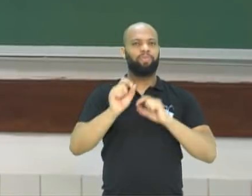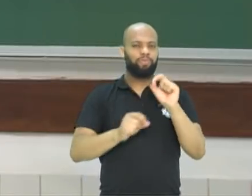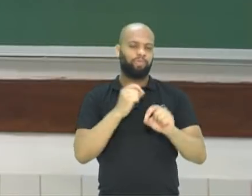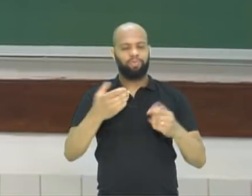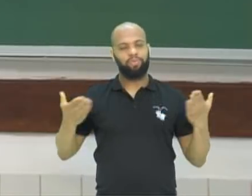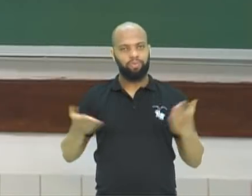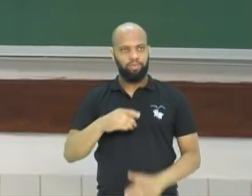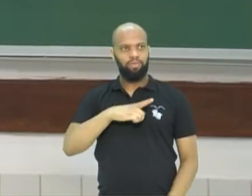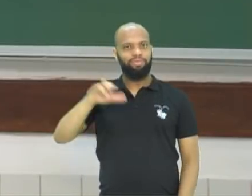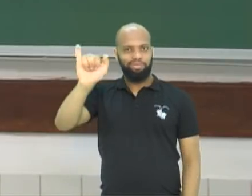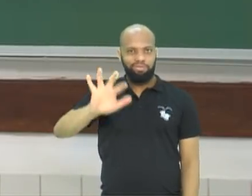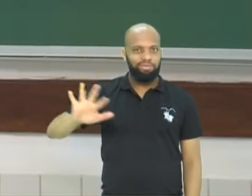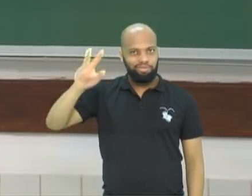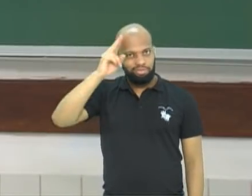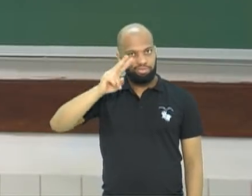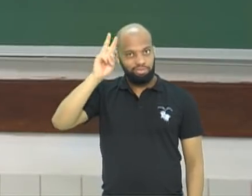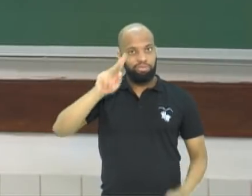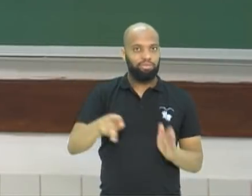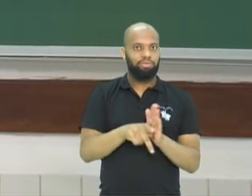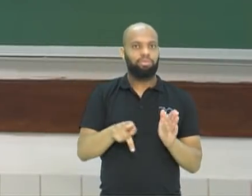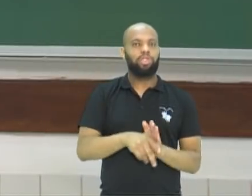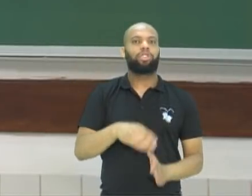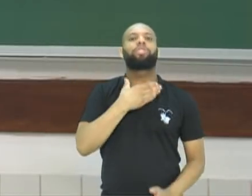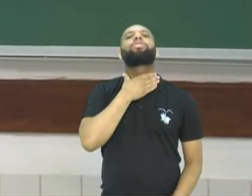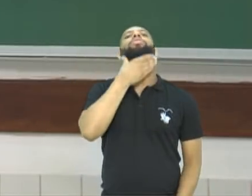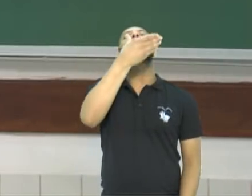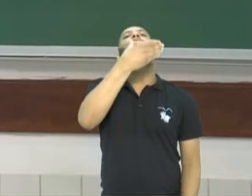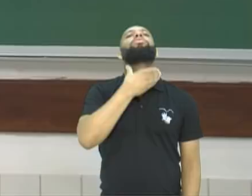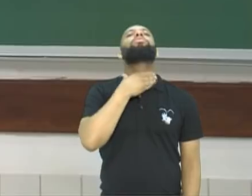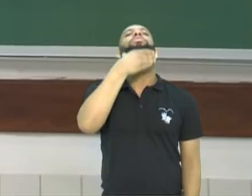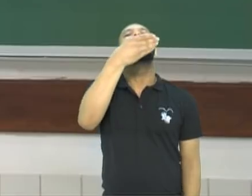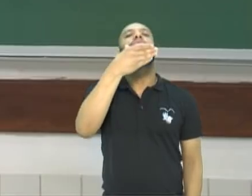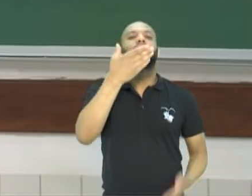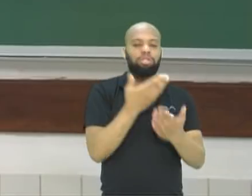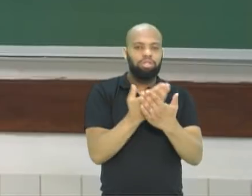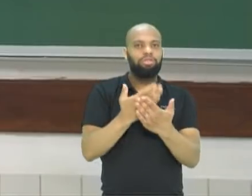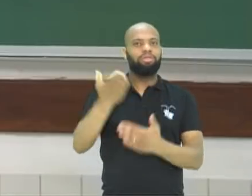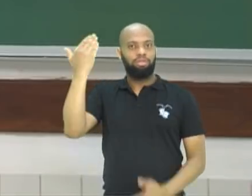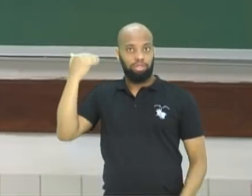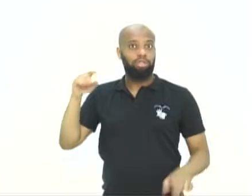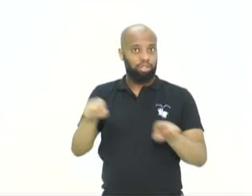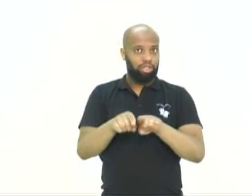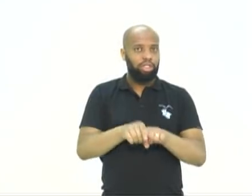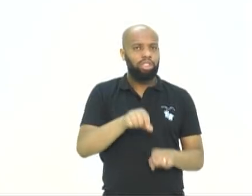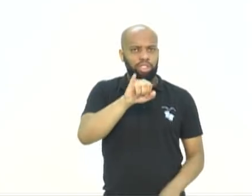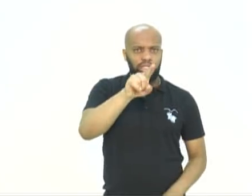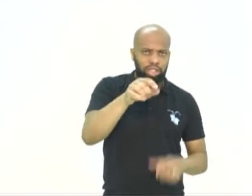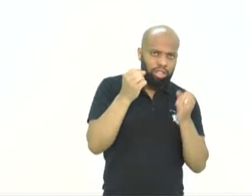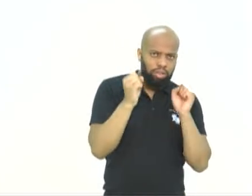emblemática história do pescoço da girafa, que foi falado também na última aula. Quem puder